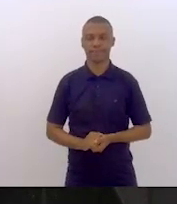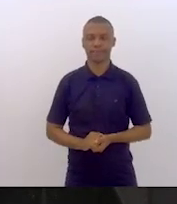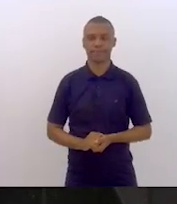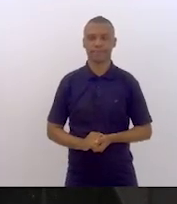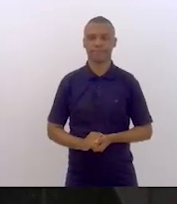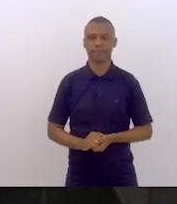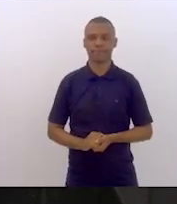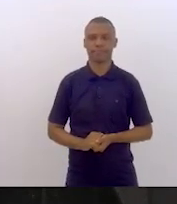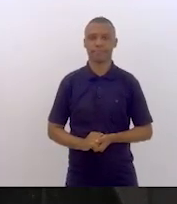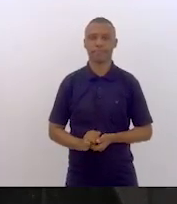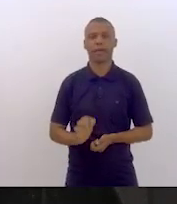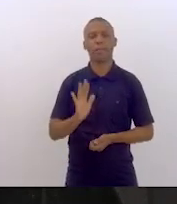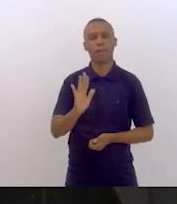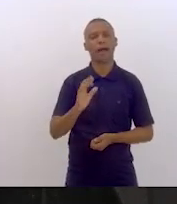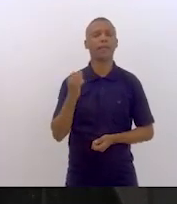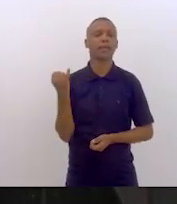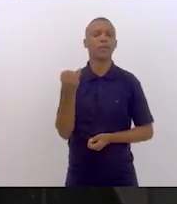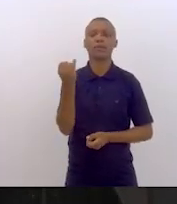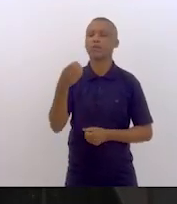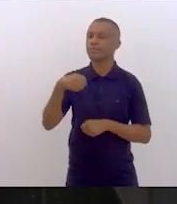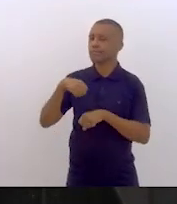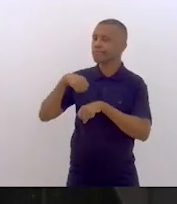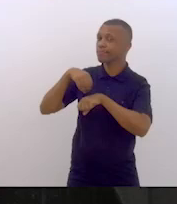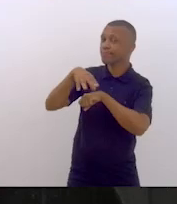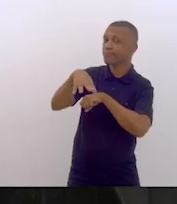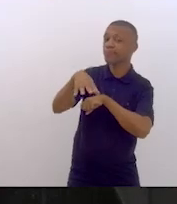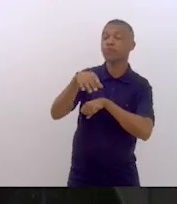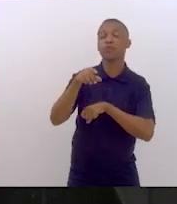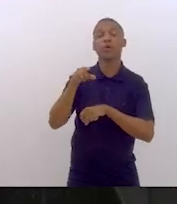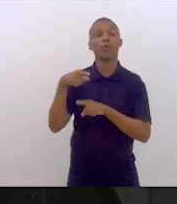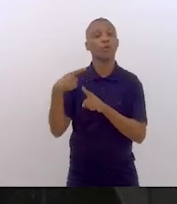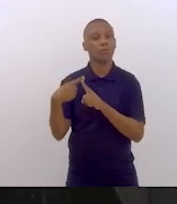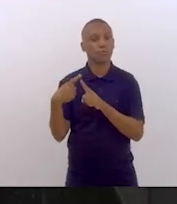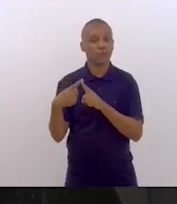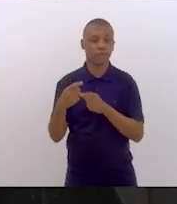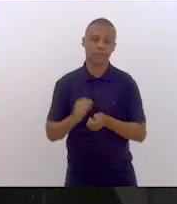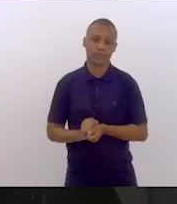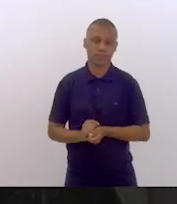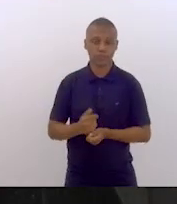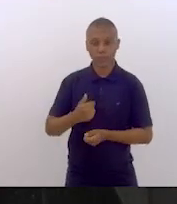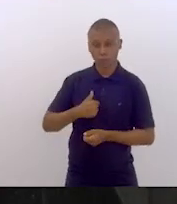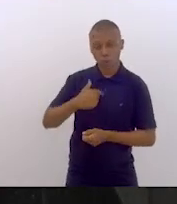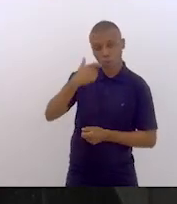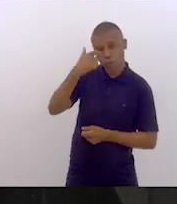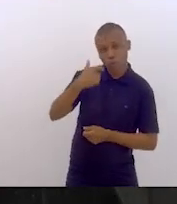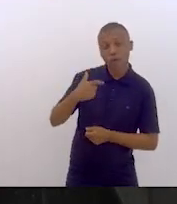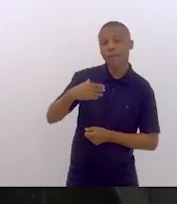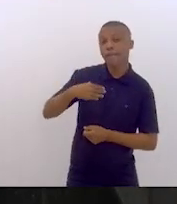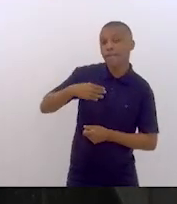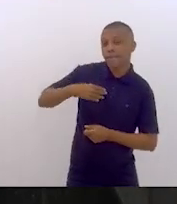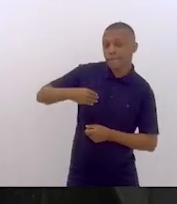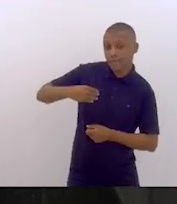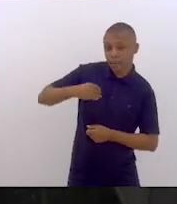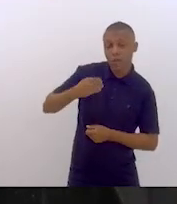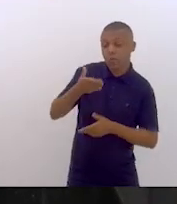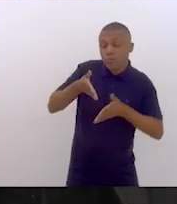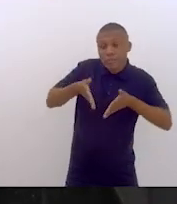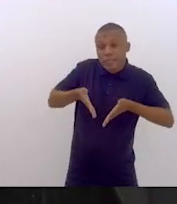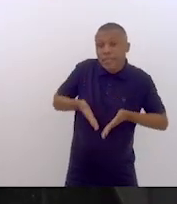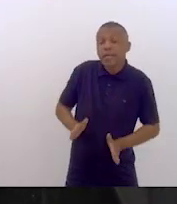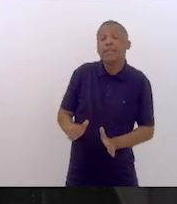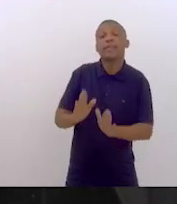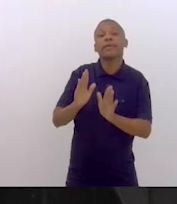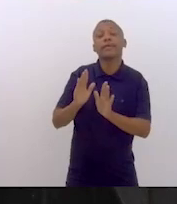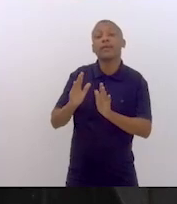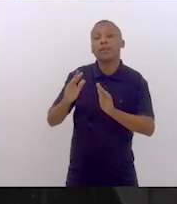mais fácil esse registro ora Presidente Porque como sou filho dos subúrbios cariocas